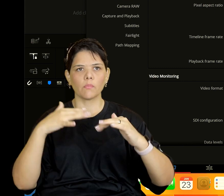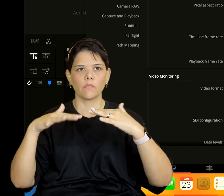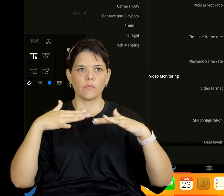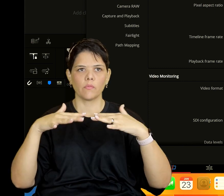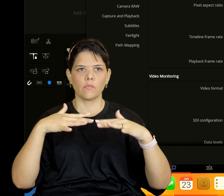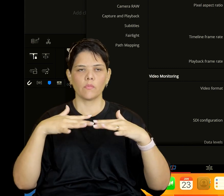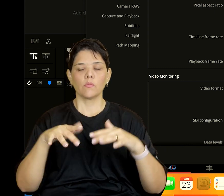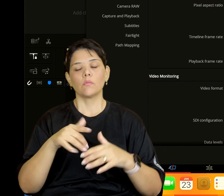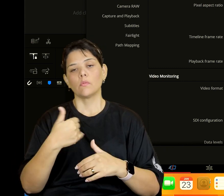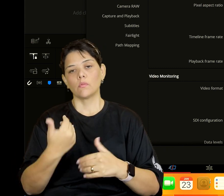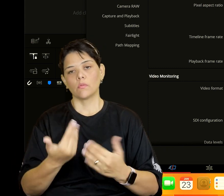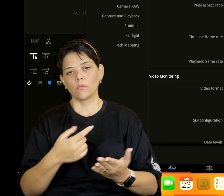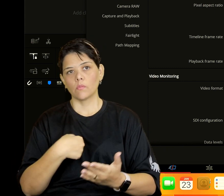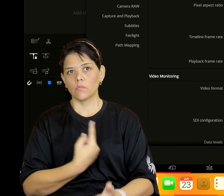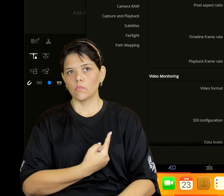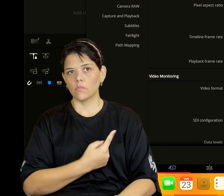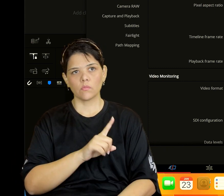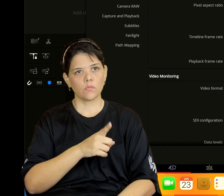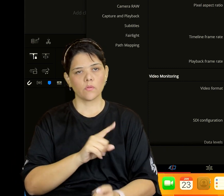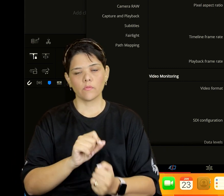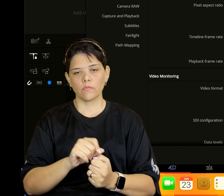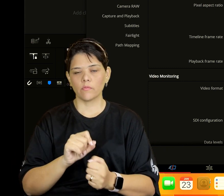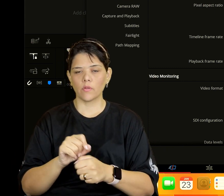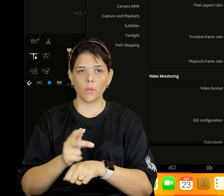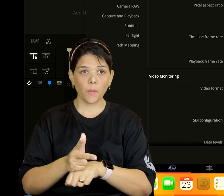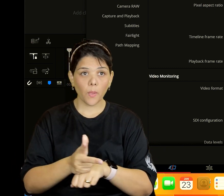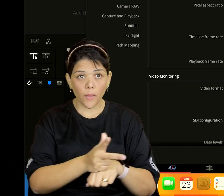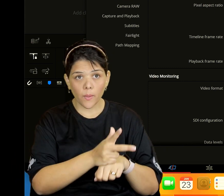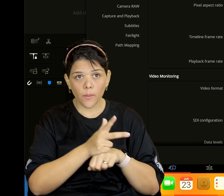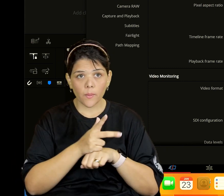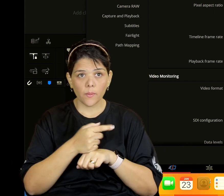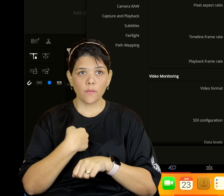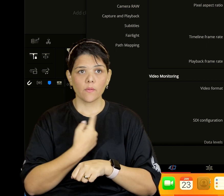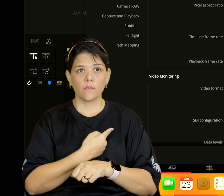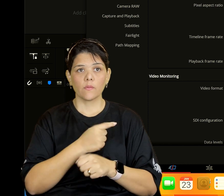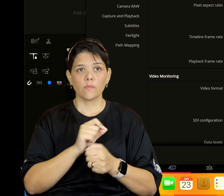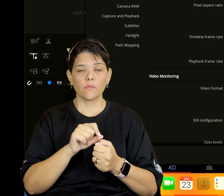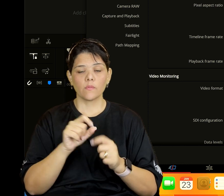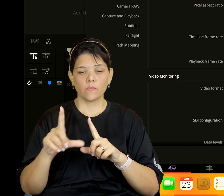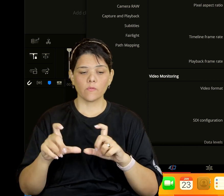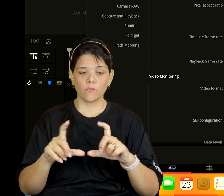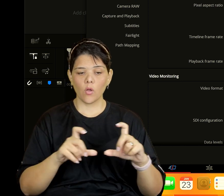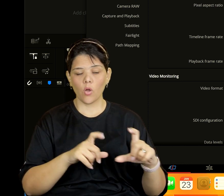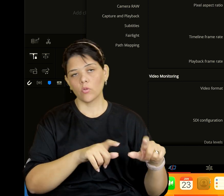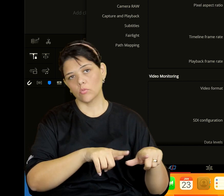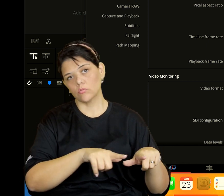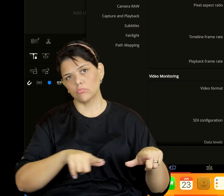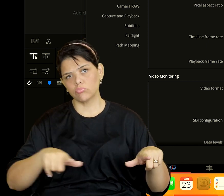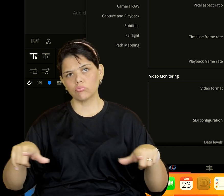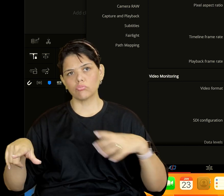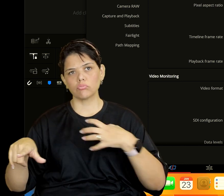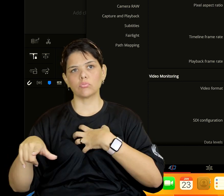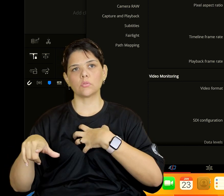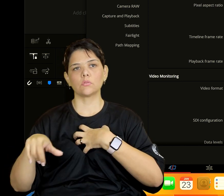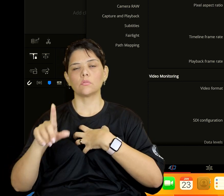não realmente grava movimento. A gente captura fotos e tem esse sentimento de